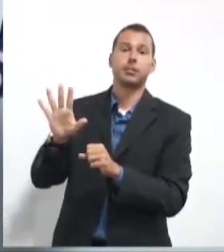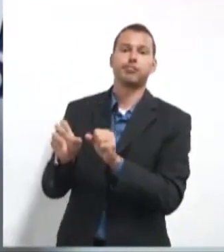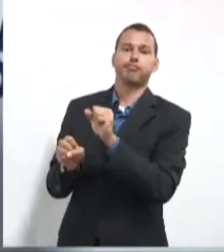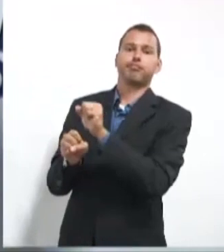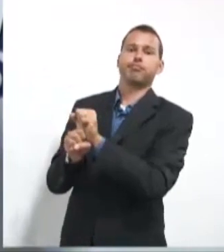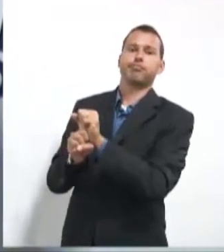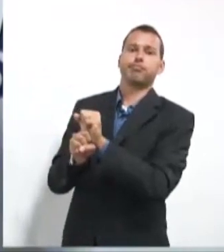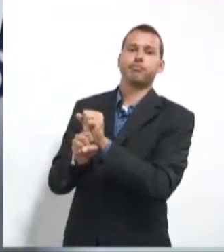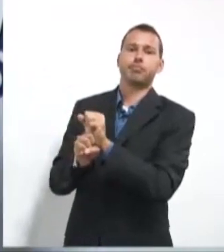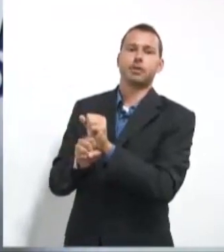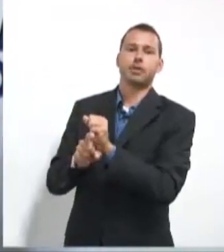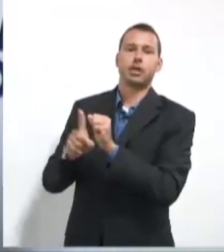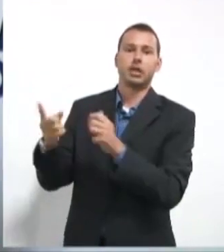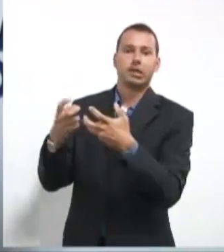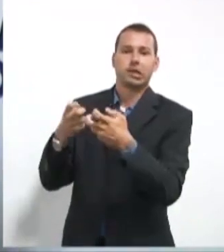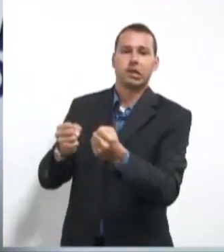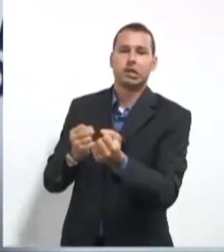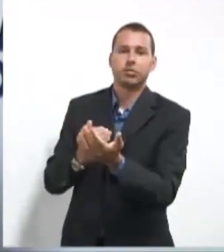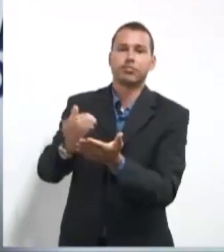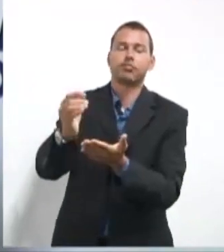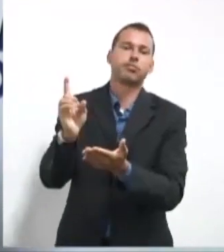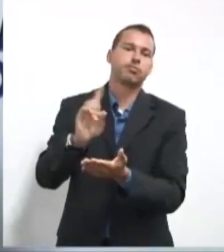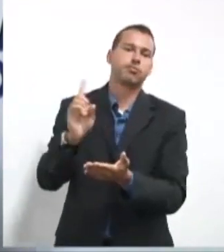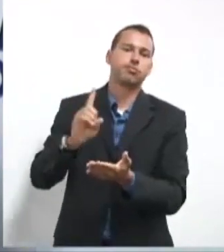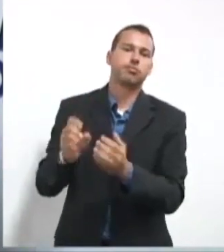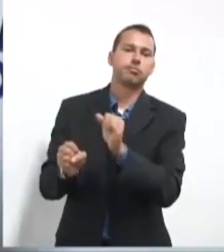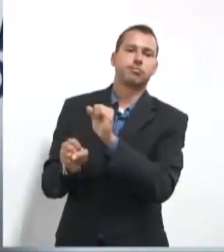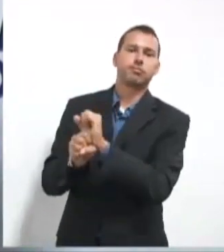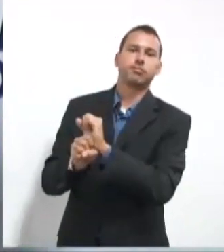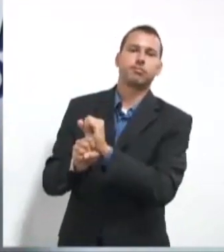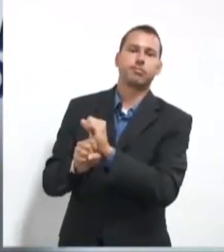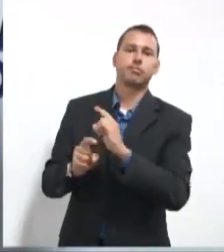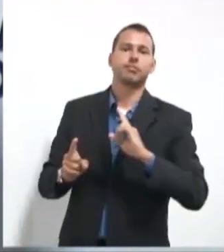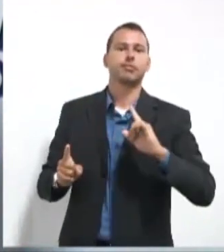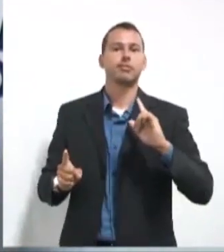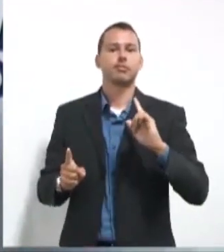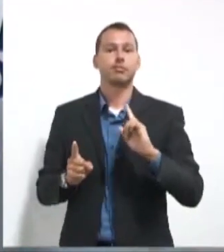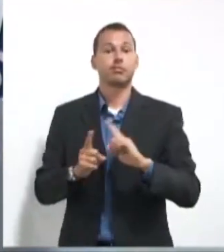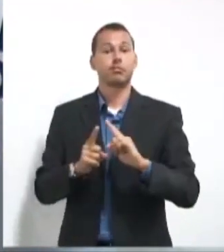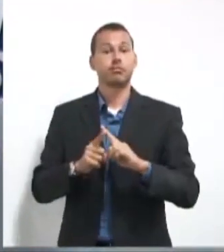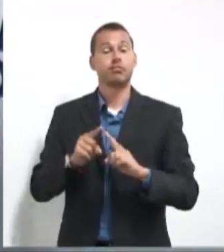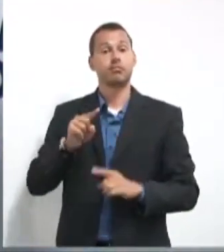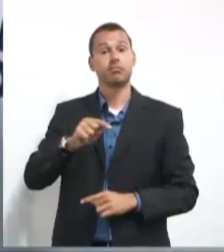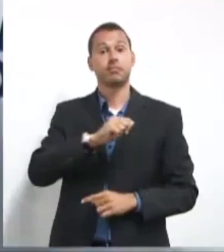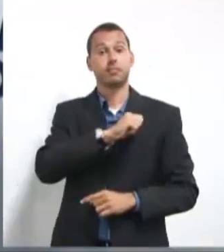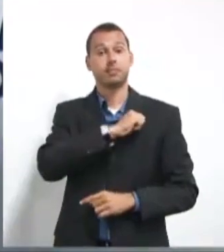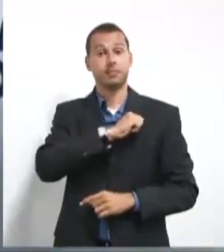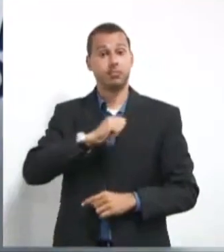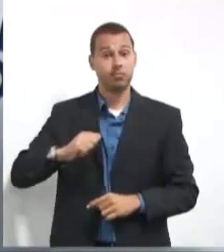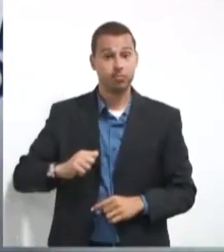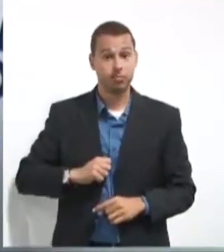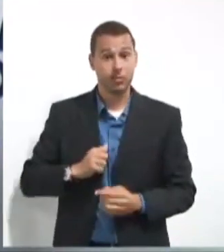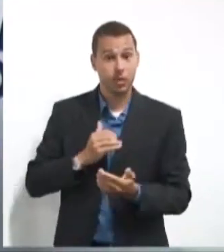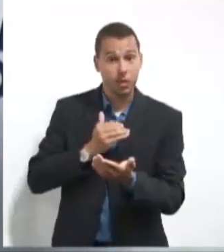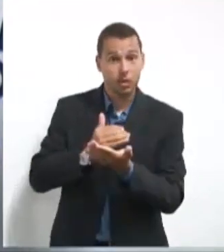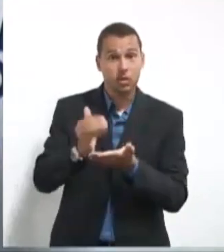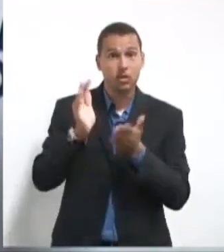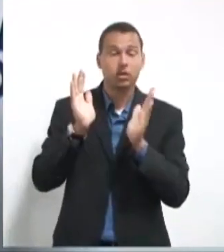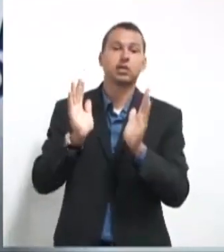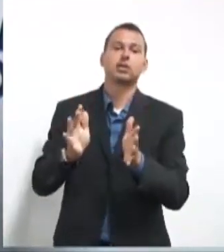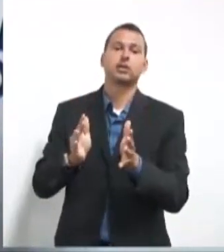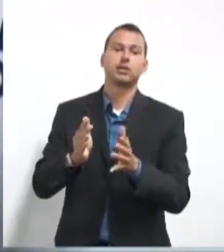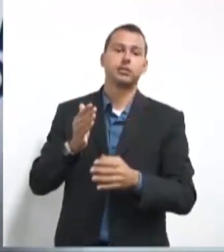combater a corrupção que já tivesse um projeto dessa natureza não se enganar essa khan municipal estava pronta